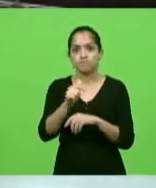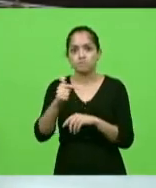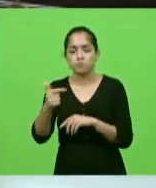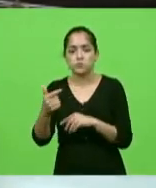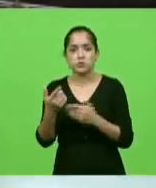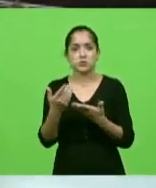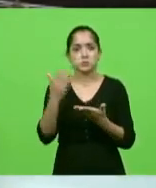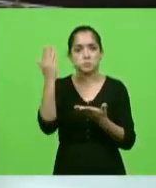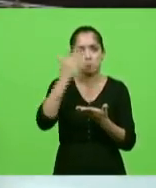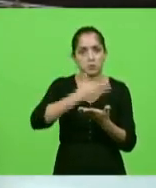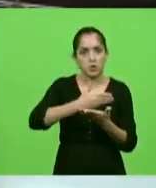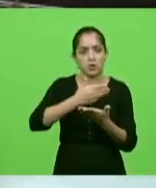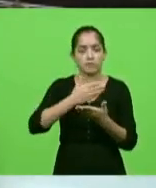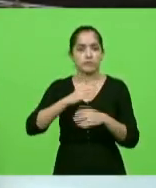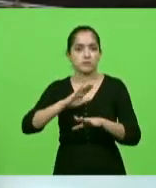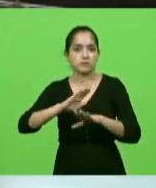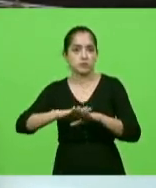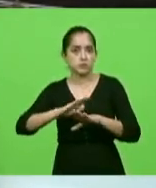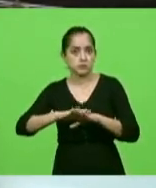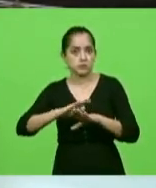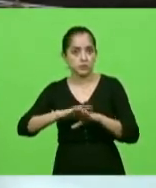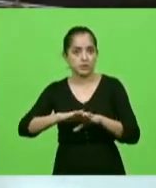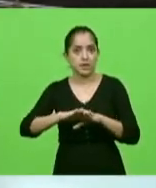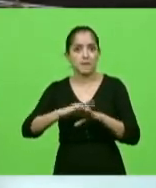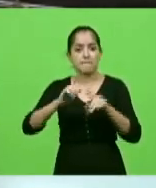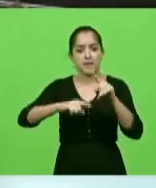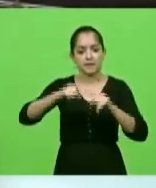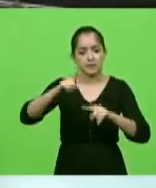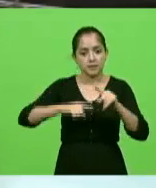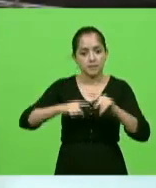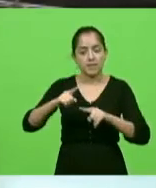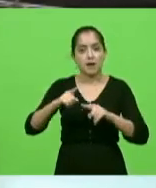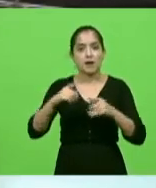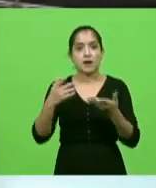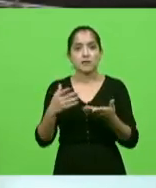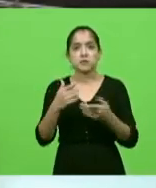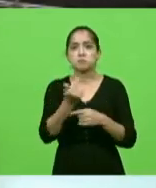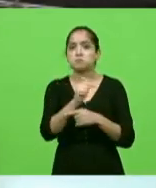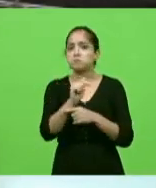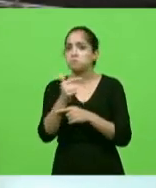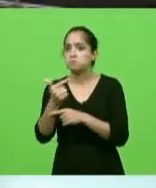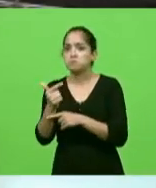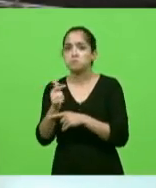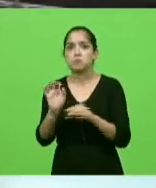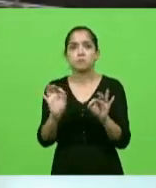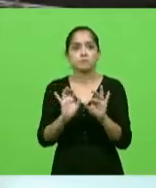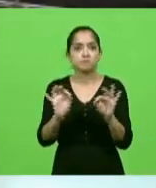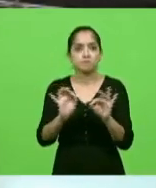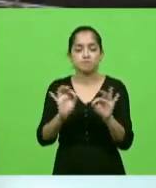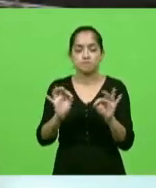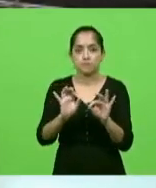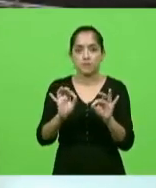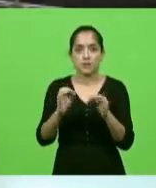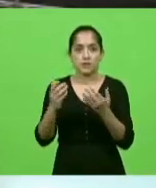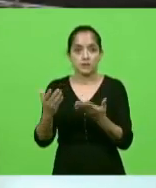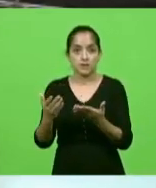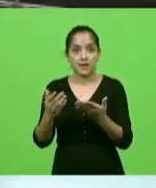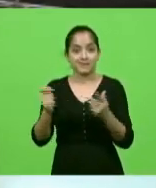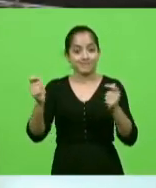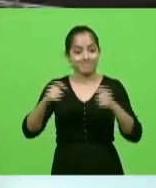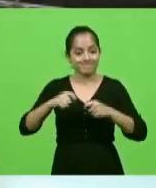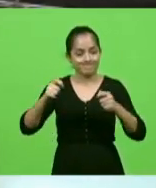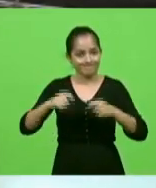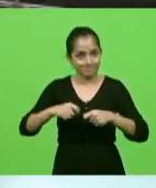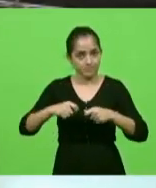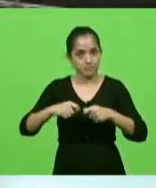indícios de autoria e materialidade verifico a inexistência de subsídios mini que